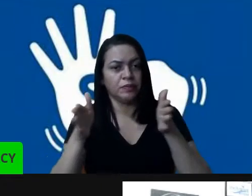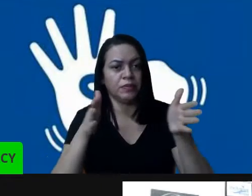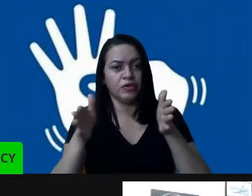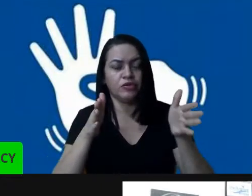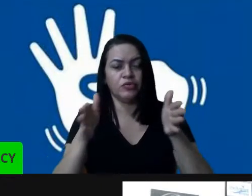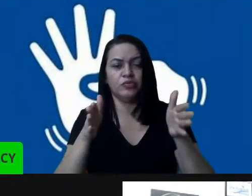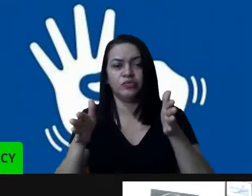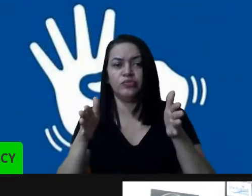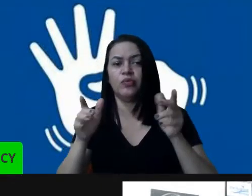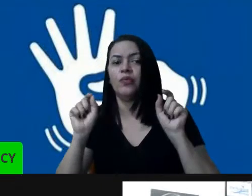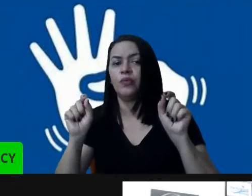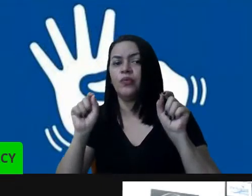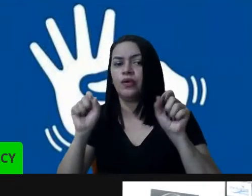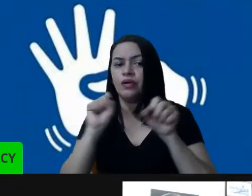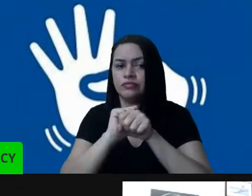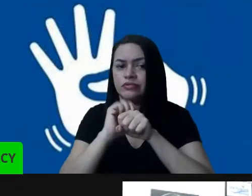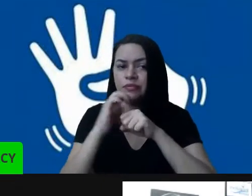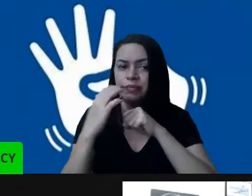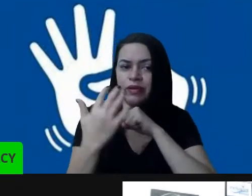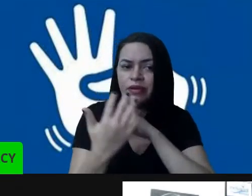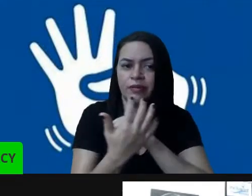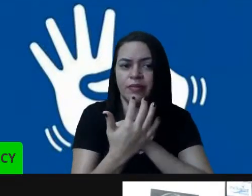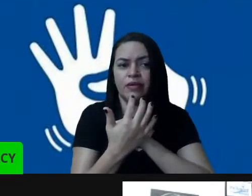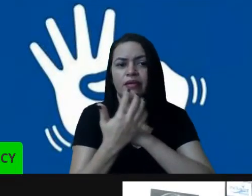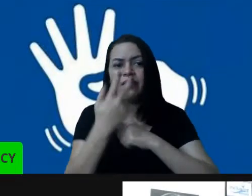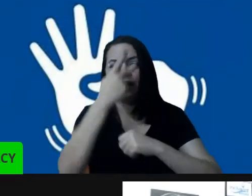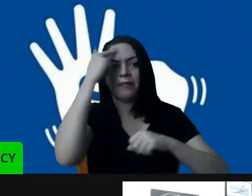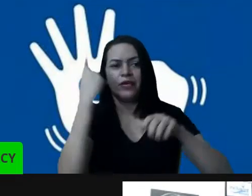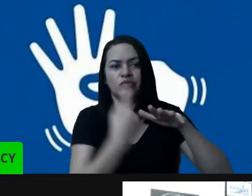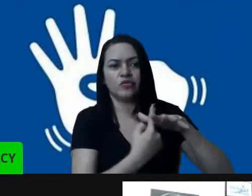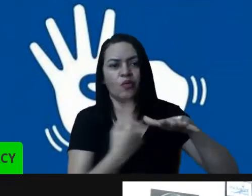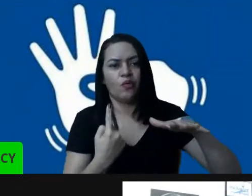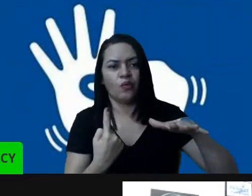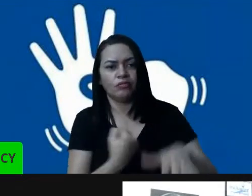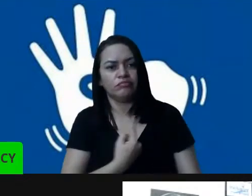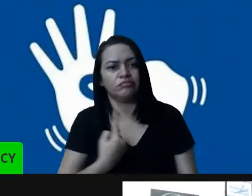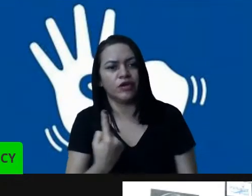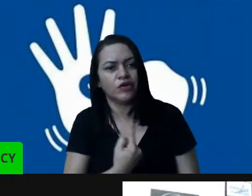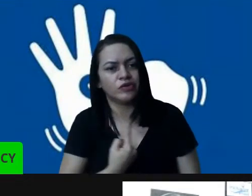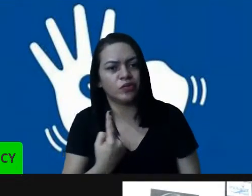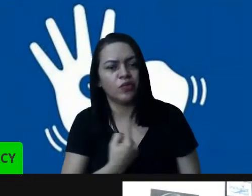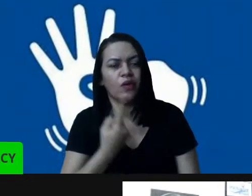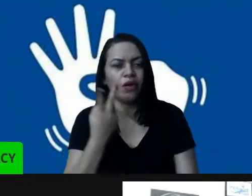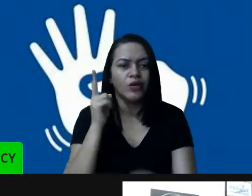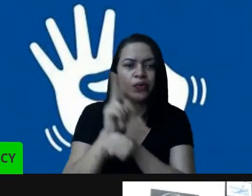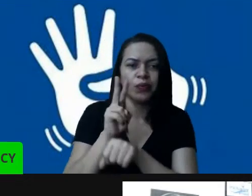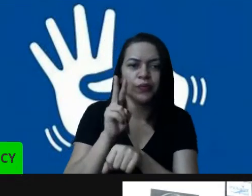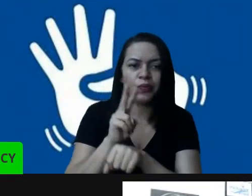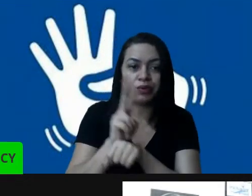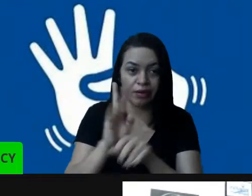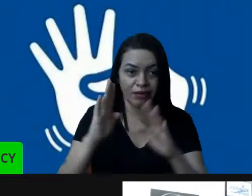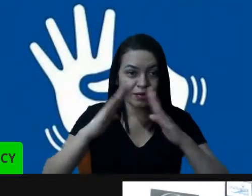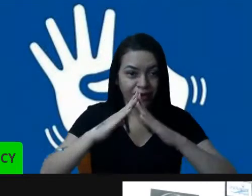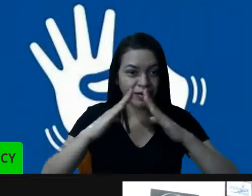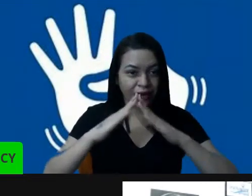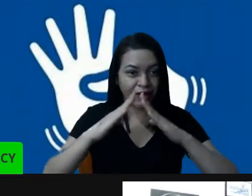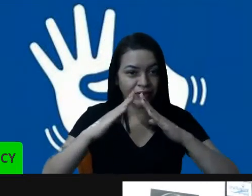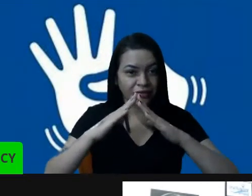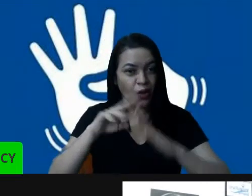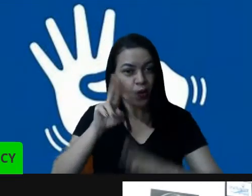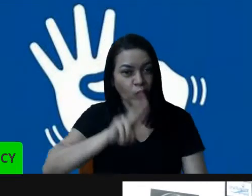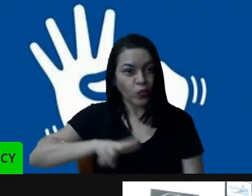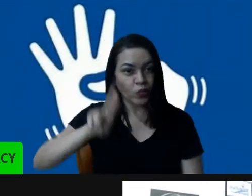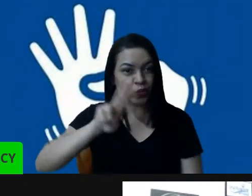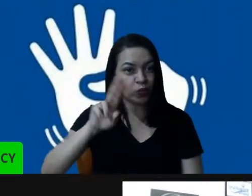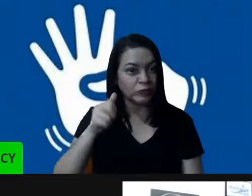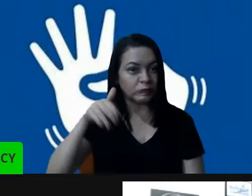quem de fato está se isolando, quem está em casa mesmo, se cuidando, está mais usando as mídias sociais e as